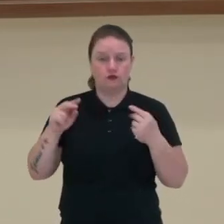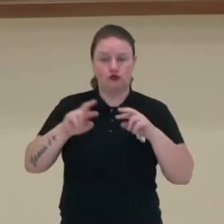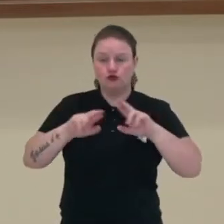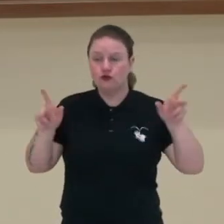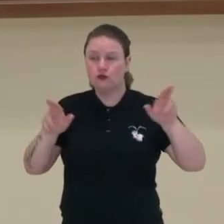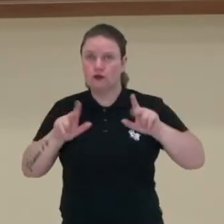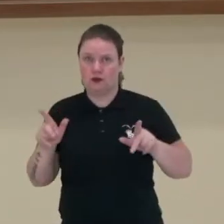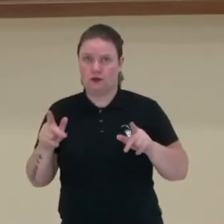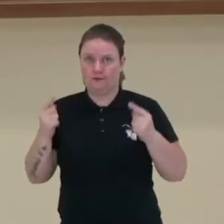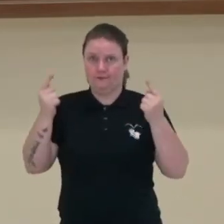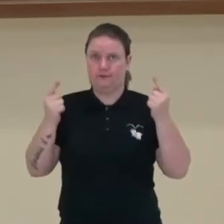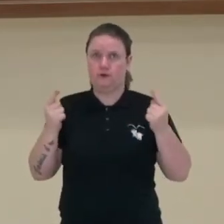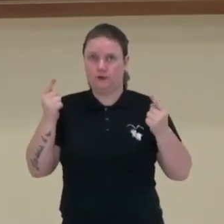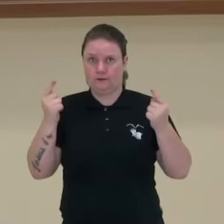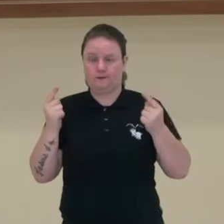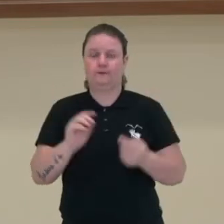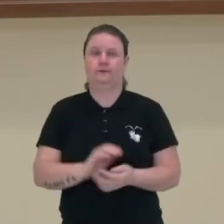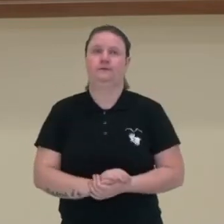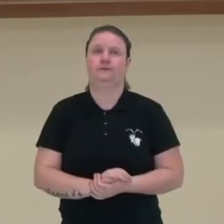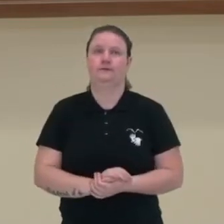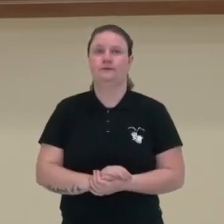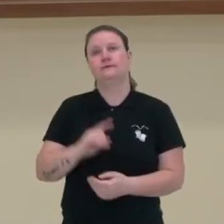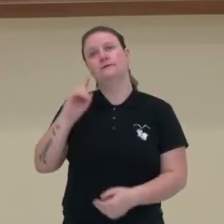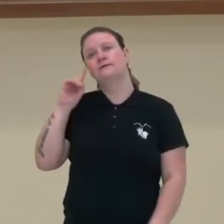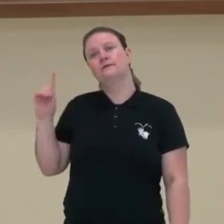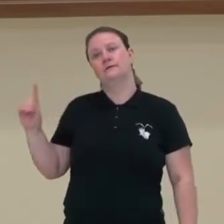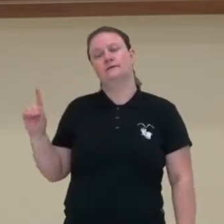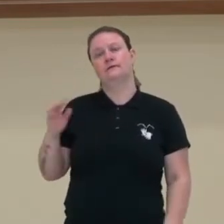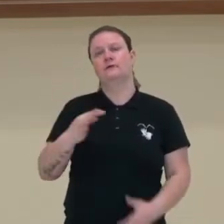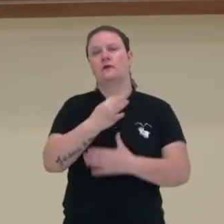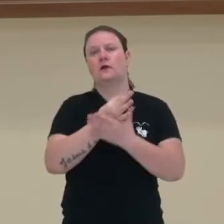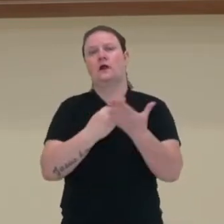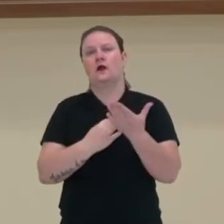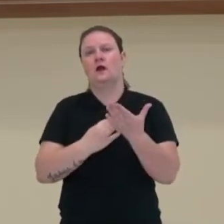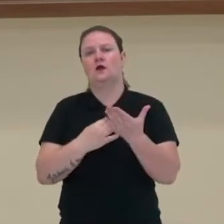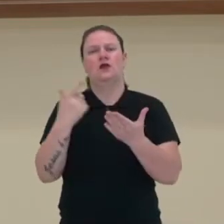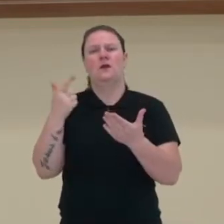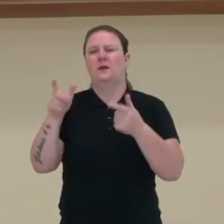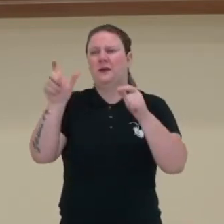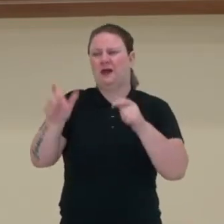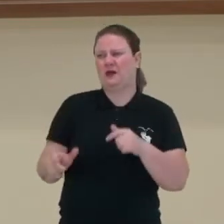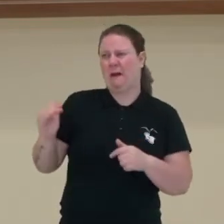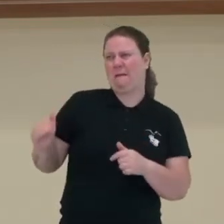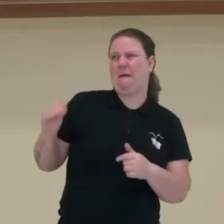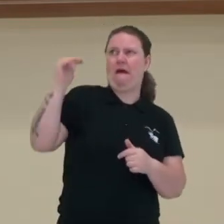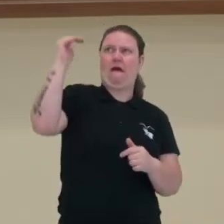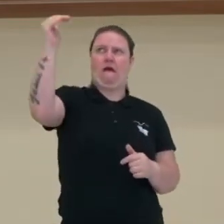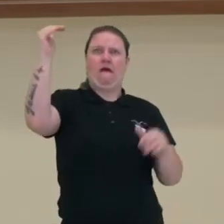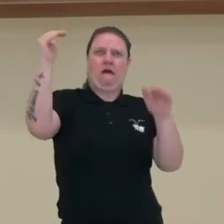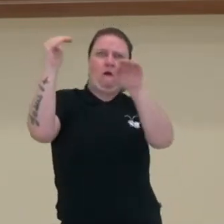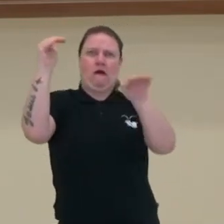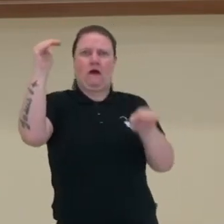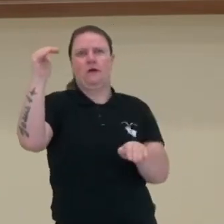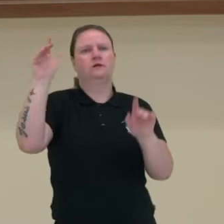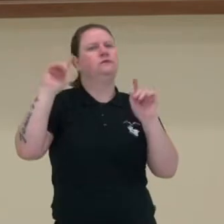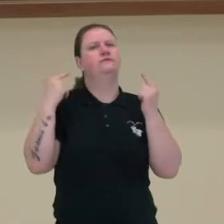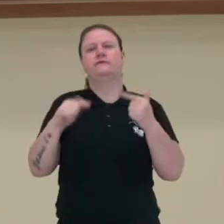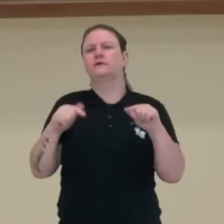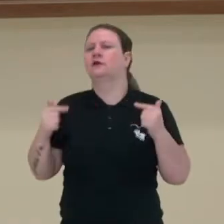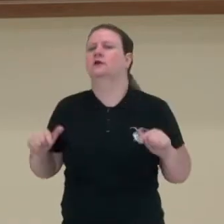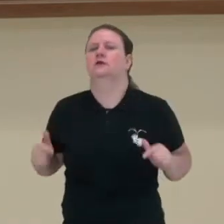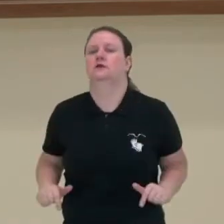nessas duas questões. Mas aqui, assim como diz no texto, ninguém menos, ninguém mais. Todas as profissões são importantes, porque